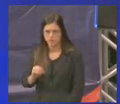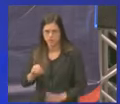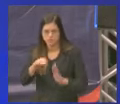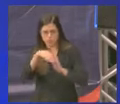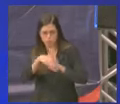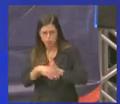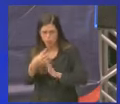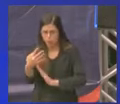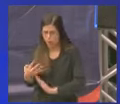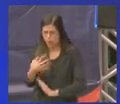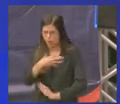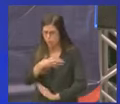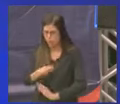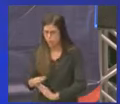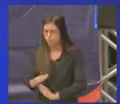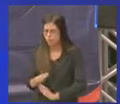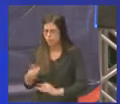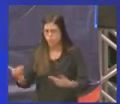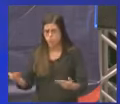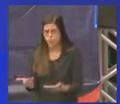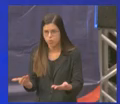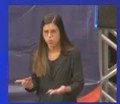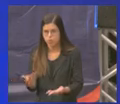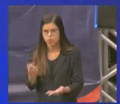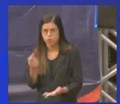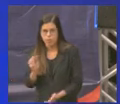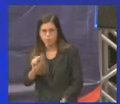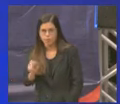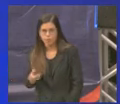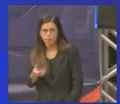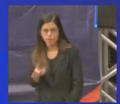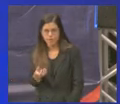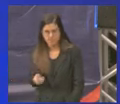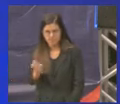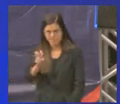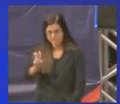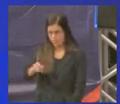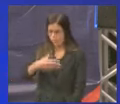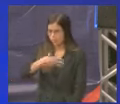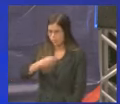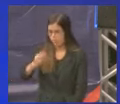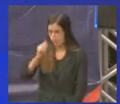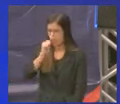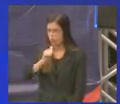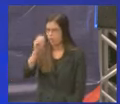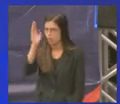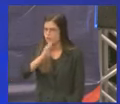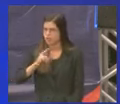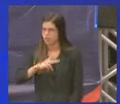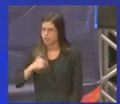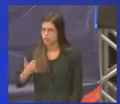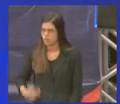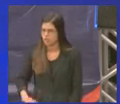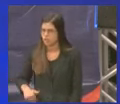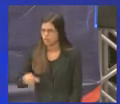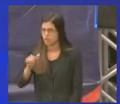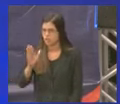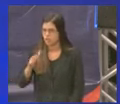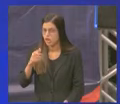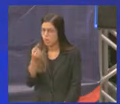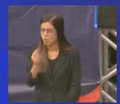4. Hoje está em 1,65 filhos por mulher no Brasil. China já está em